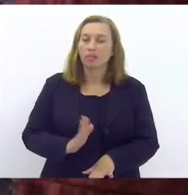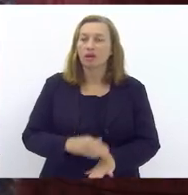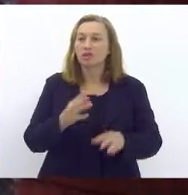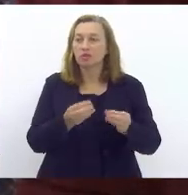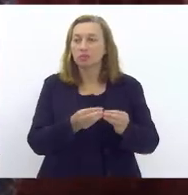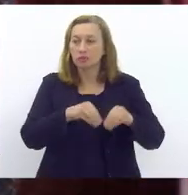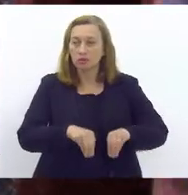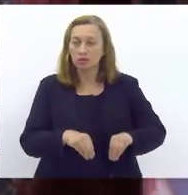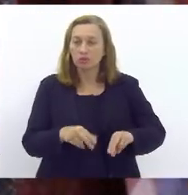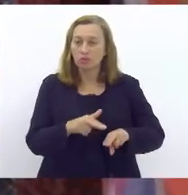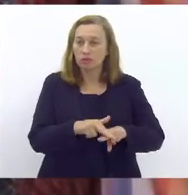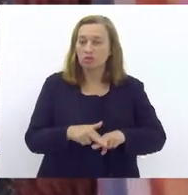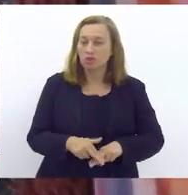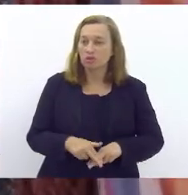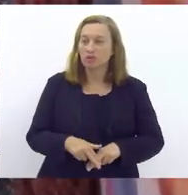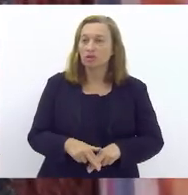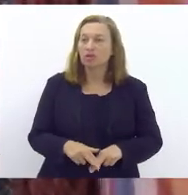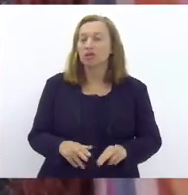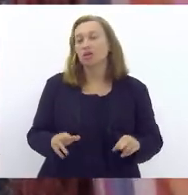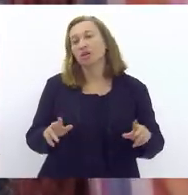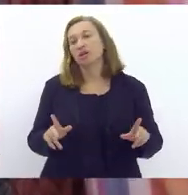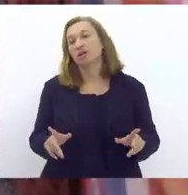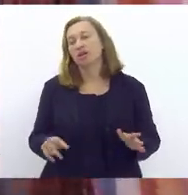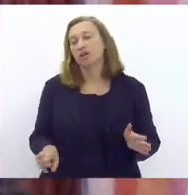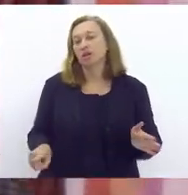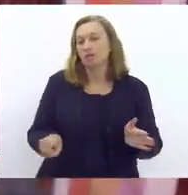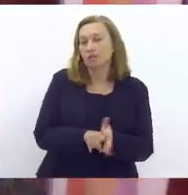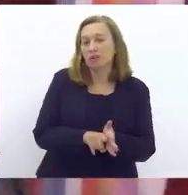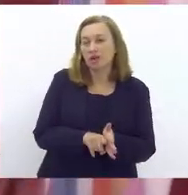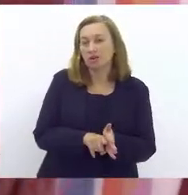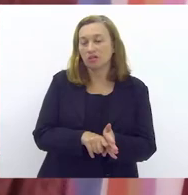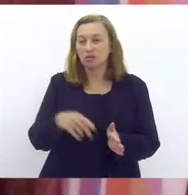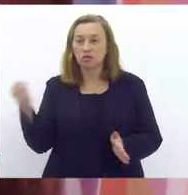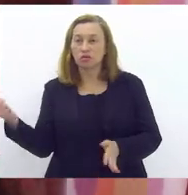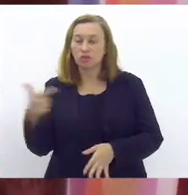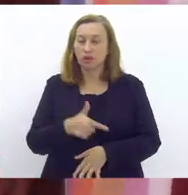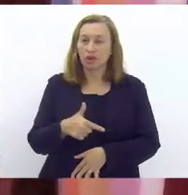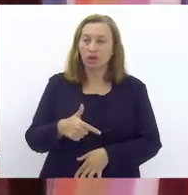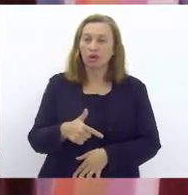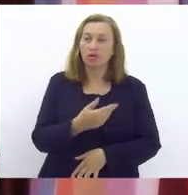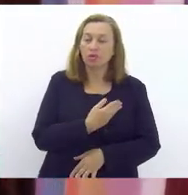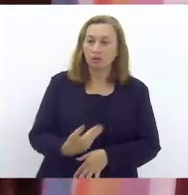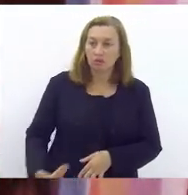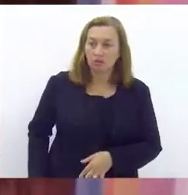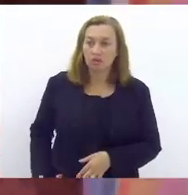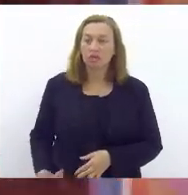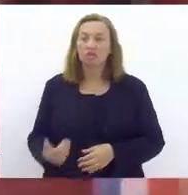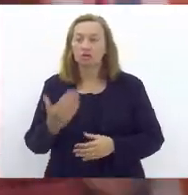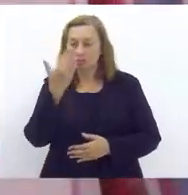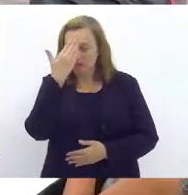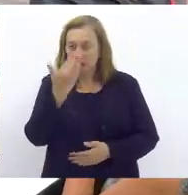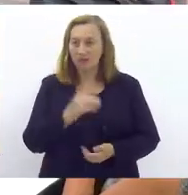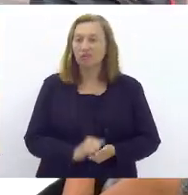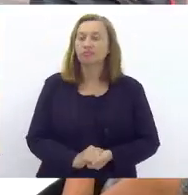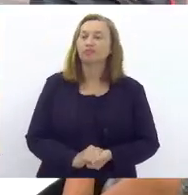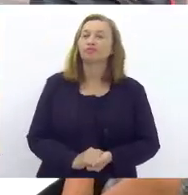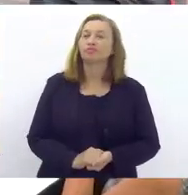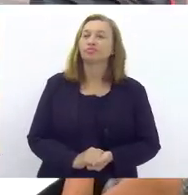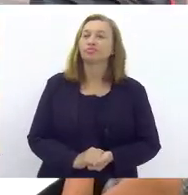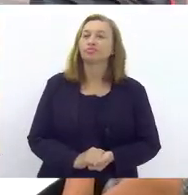por conta da diferença salarial, ganhando menos ainda dentro da própria categoria da educação. Obrigado. Muito